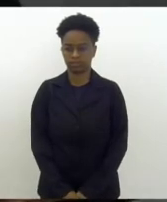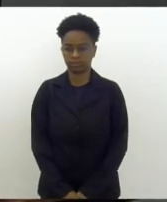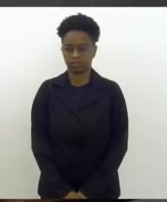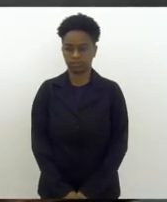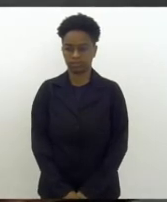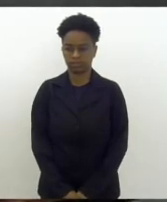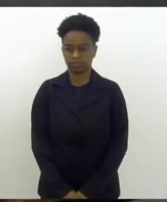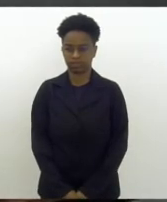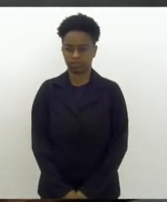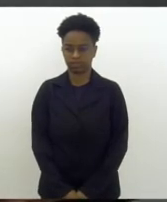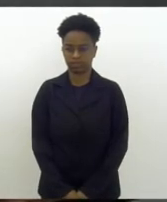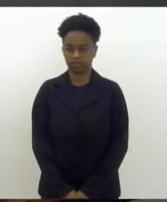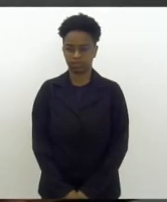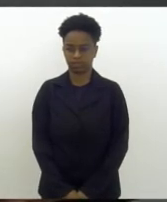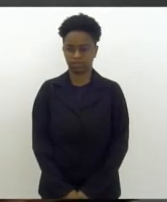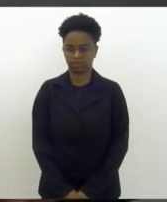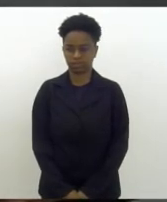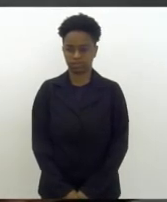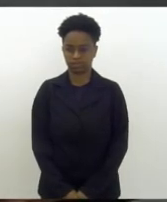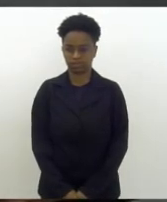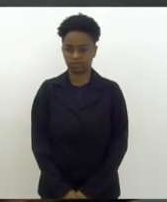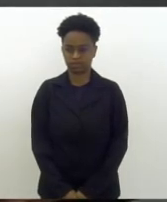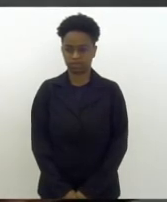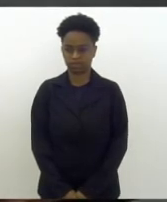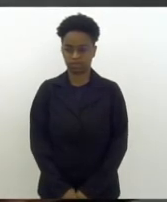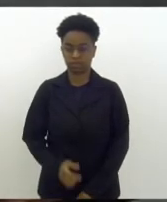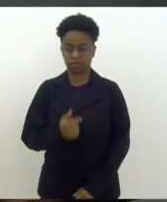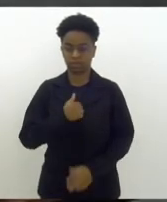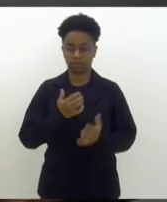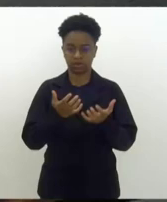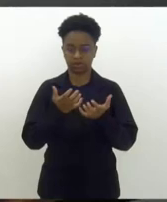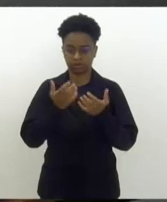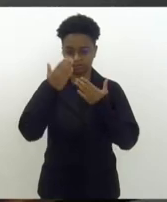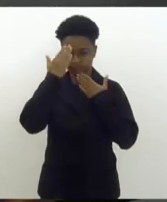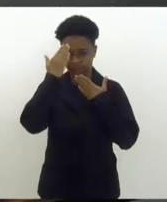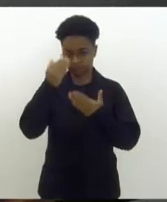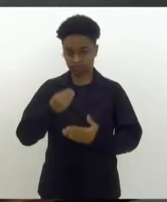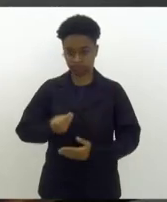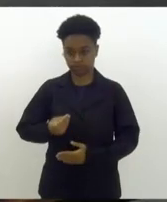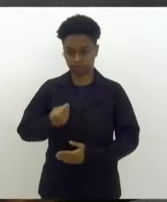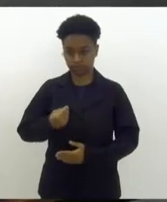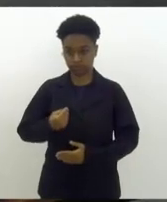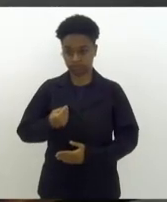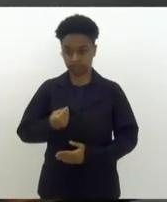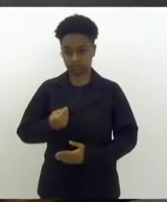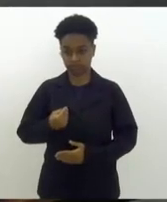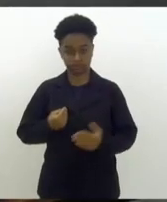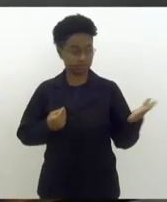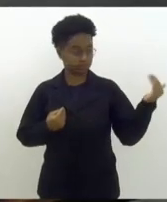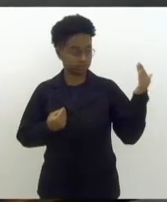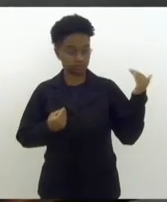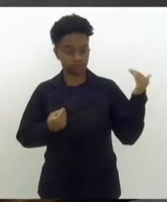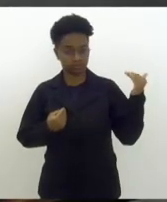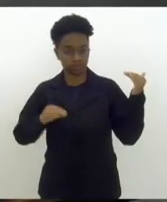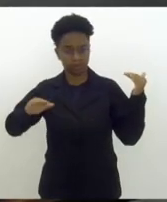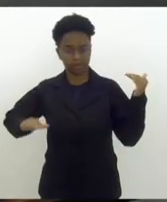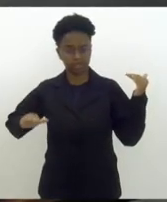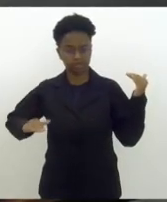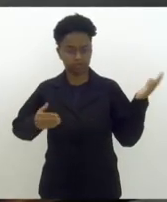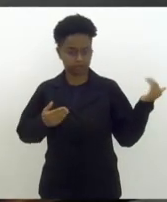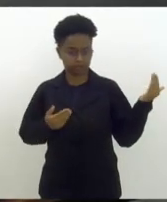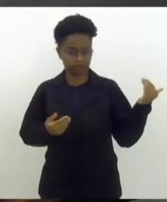te ajude te ajude Presidente queria só agradecer a presença ou chama esse baixinho aí